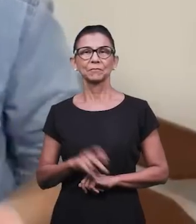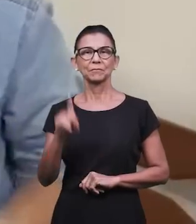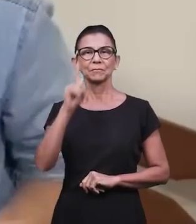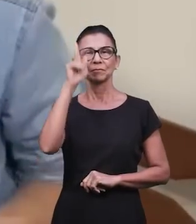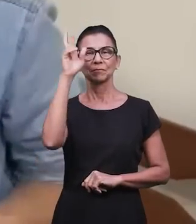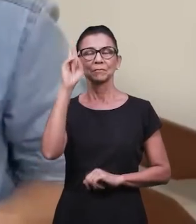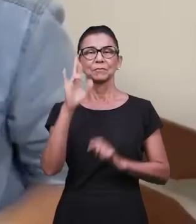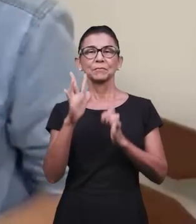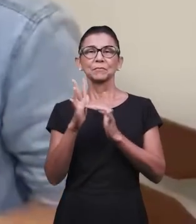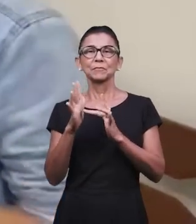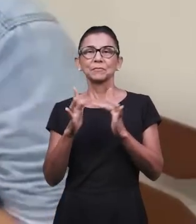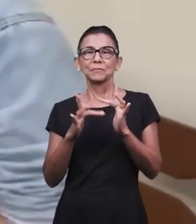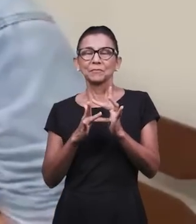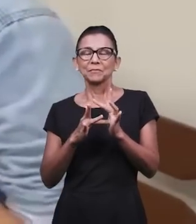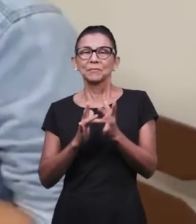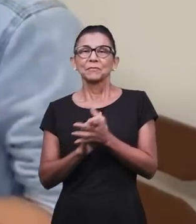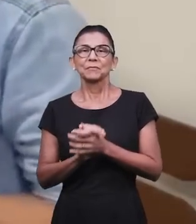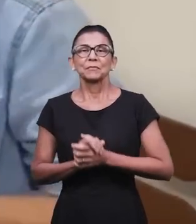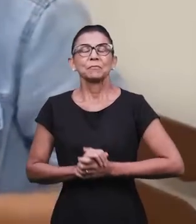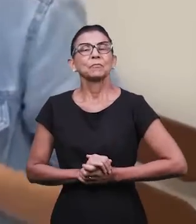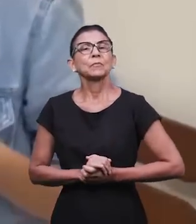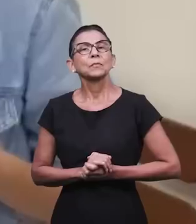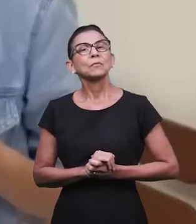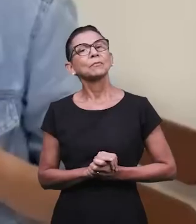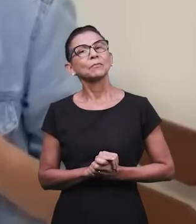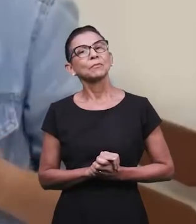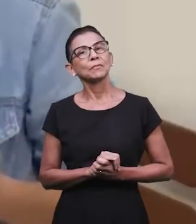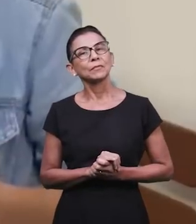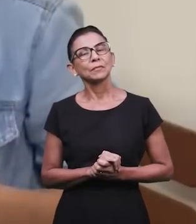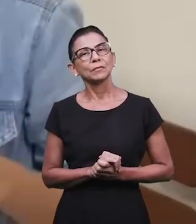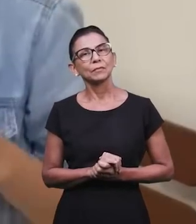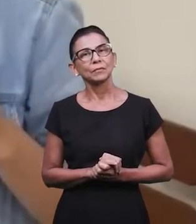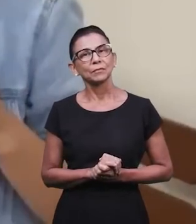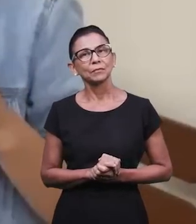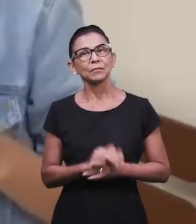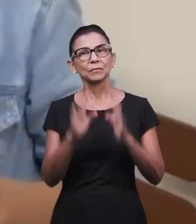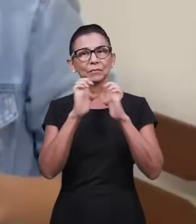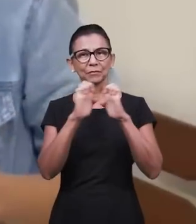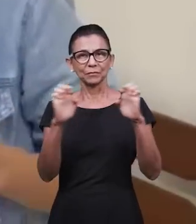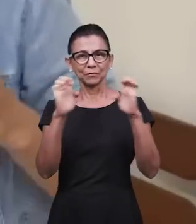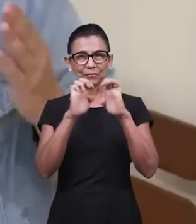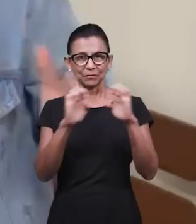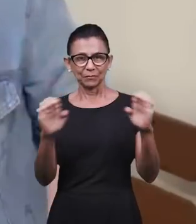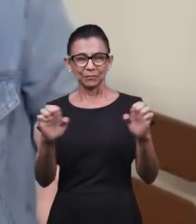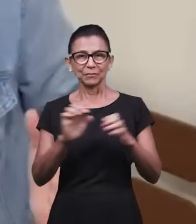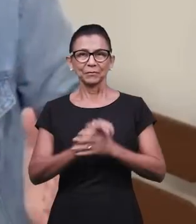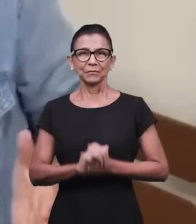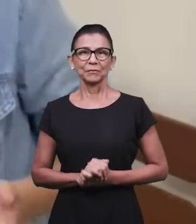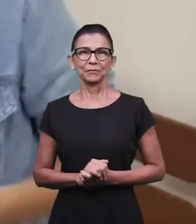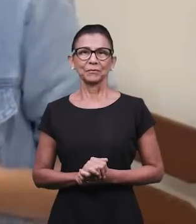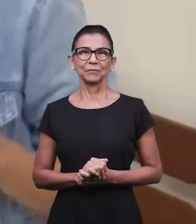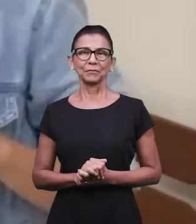Irmãos, a paz do Senhor Jesus, estou aqui com o pastor Júlio. Ele vai nos contar um pouco o que foi a evangelização no último sexta-feira para